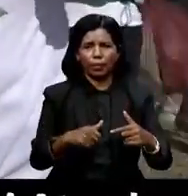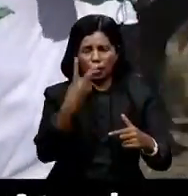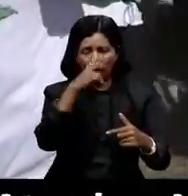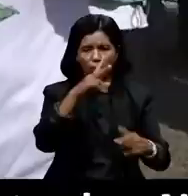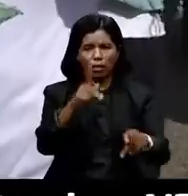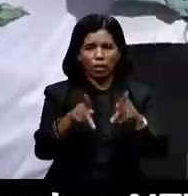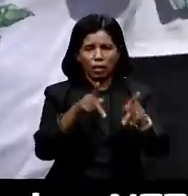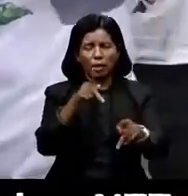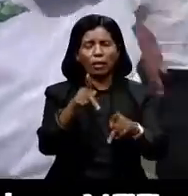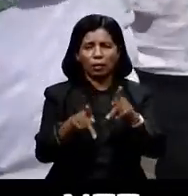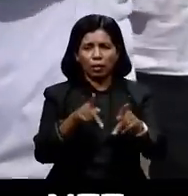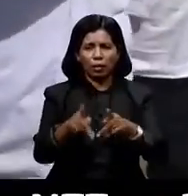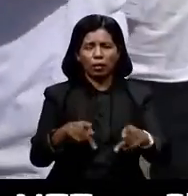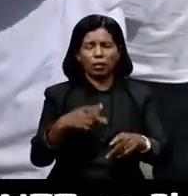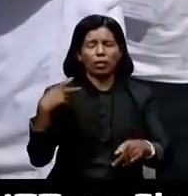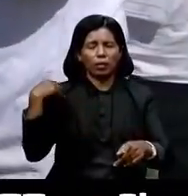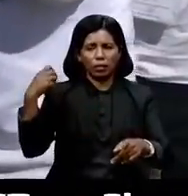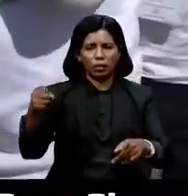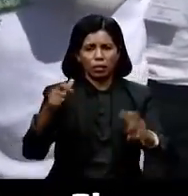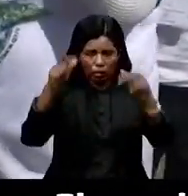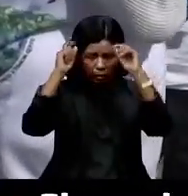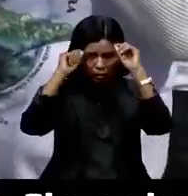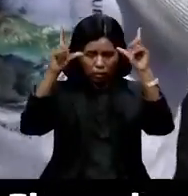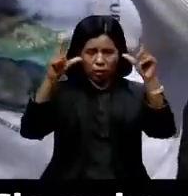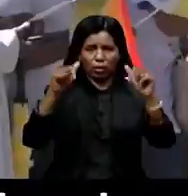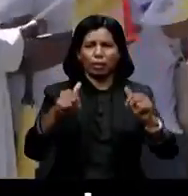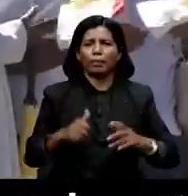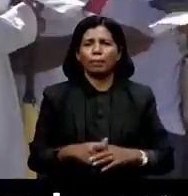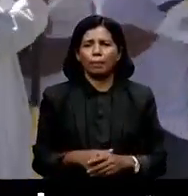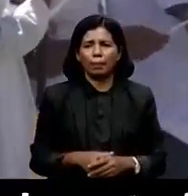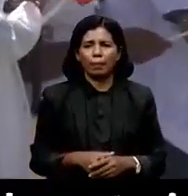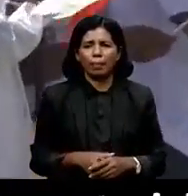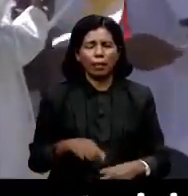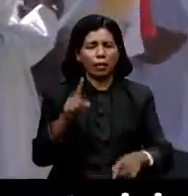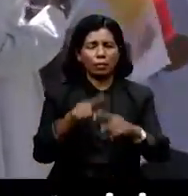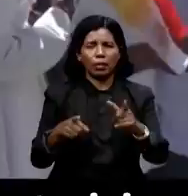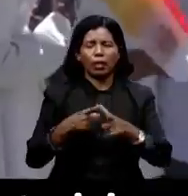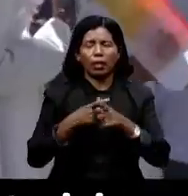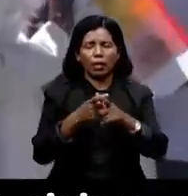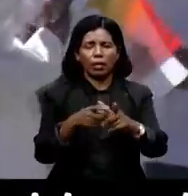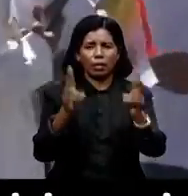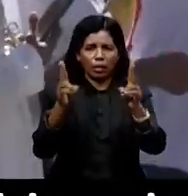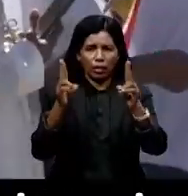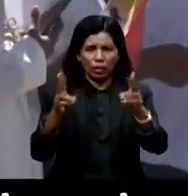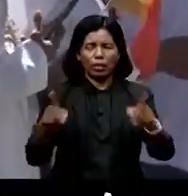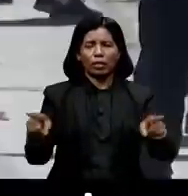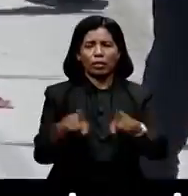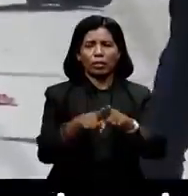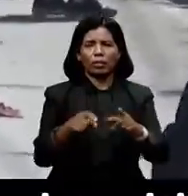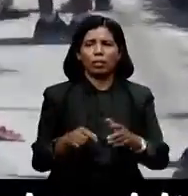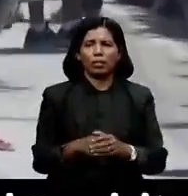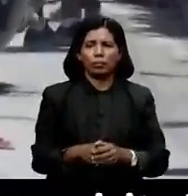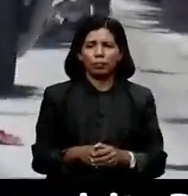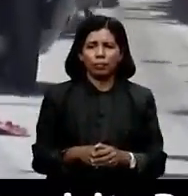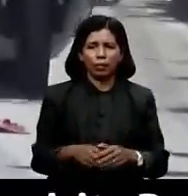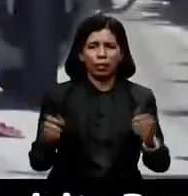povo que povo não mesmo que bitai agora reti morleste ne. Ah, la bela halai de hanes falibe, la